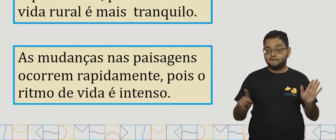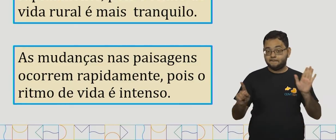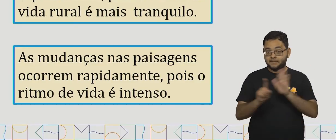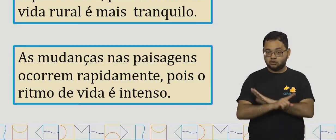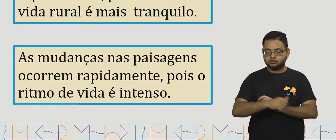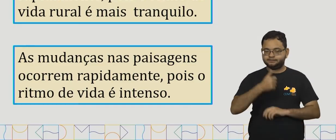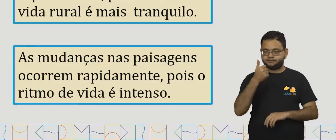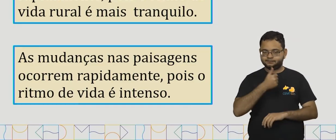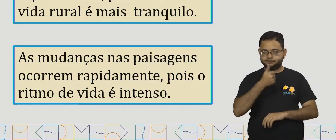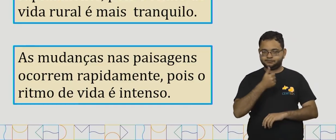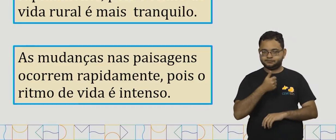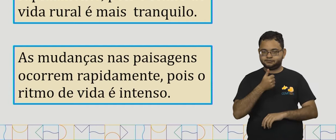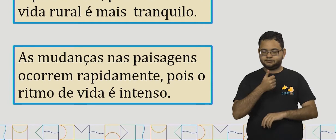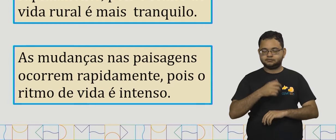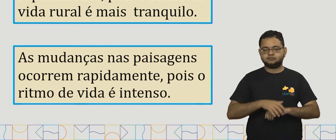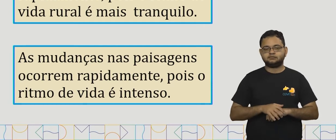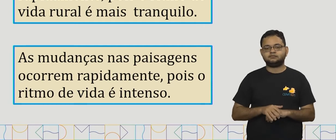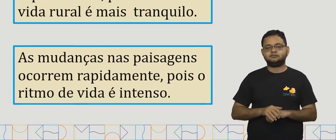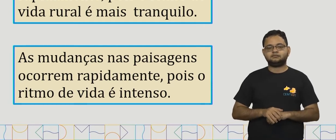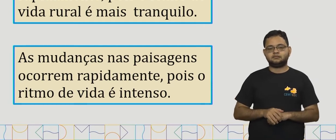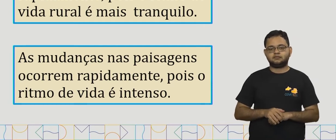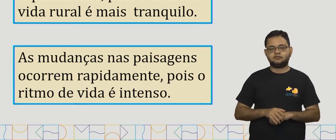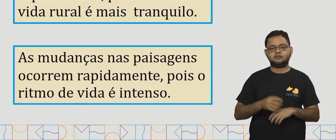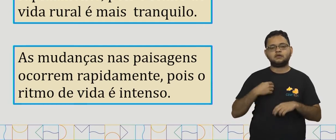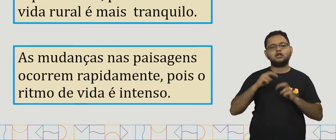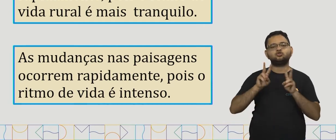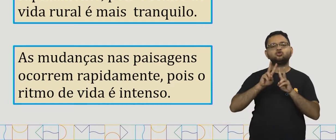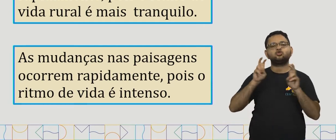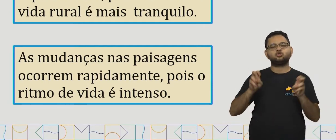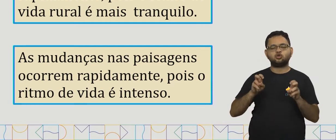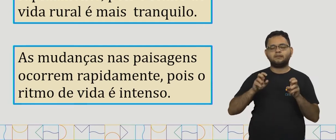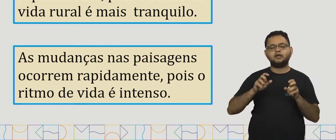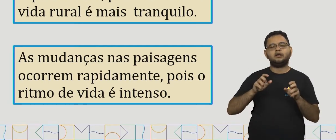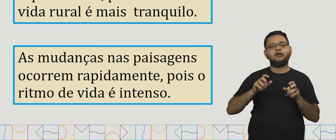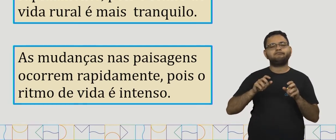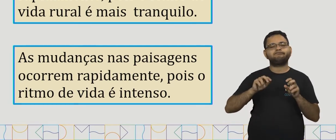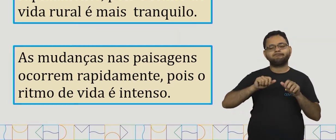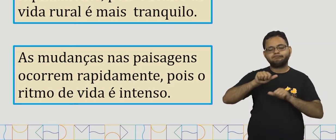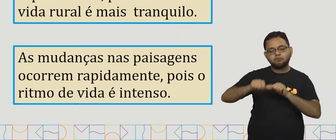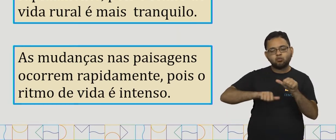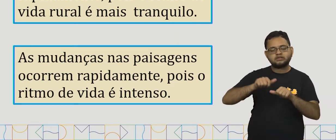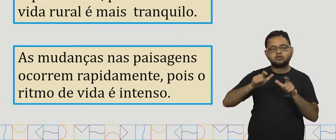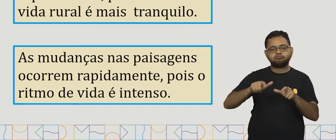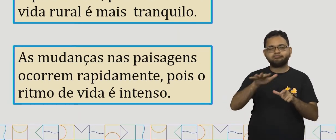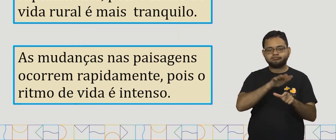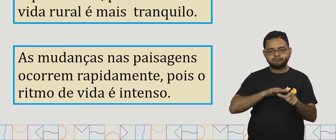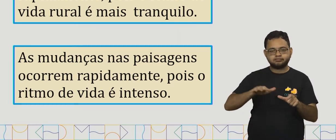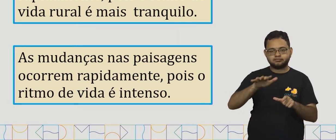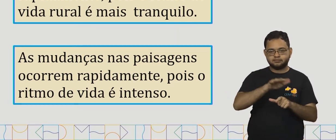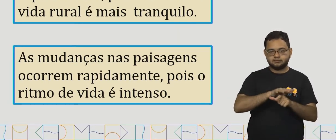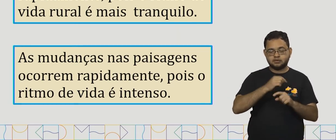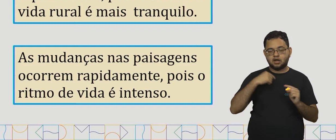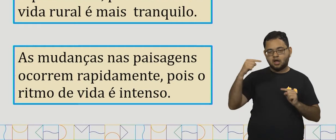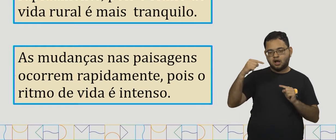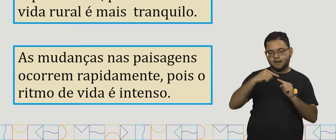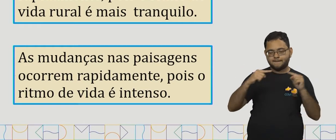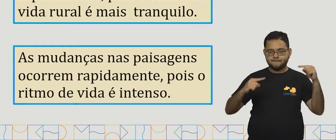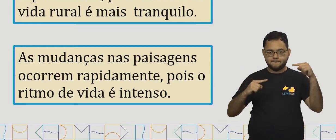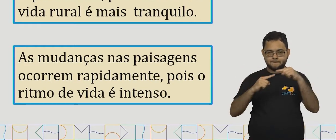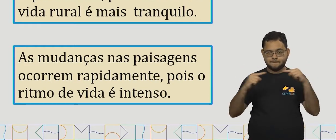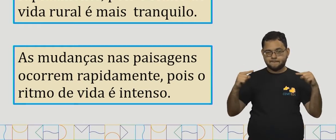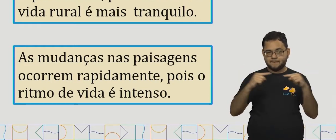Atividade 1. De acordo com nossos estudos sobre transformações da paisagem, faça o solicitado. Ligue as